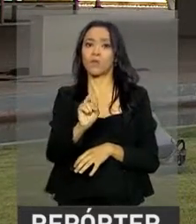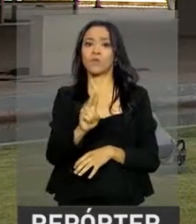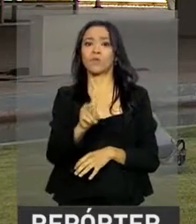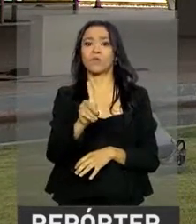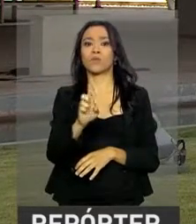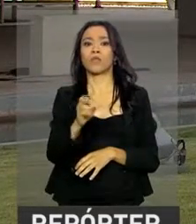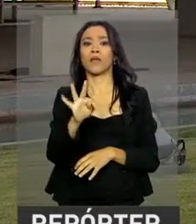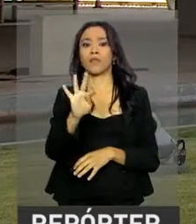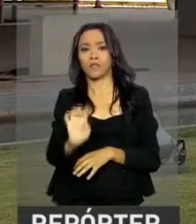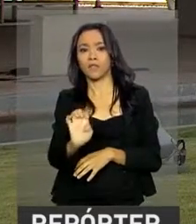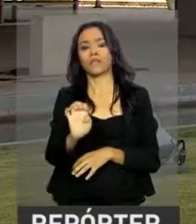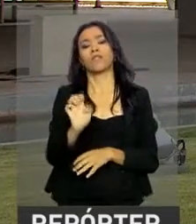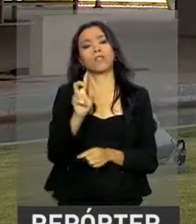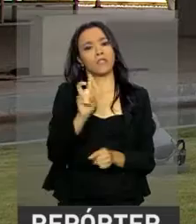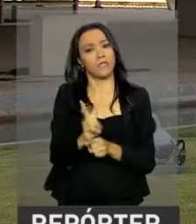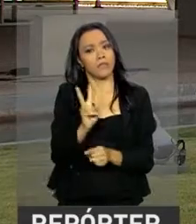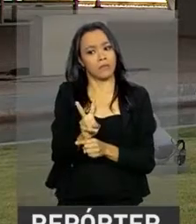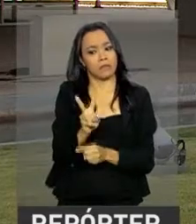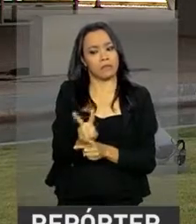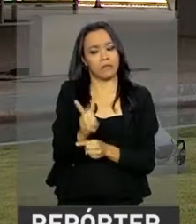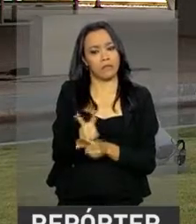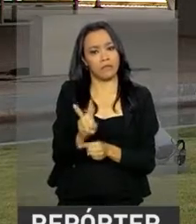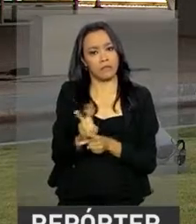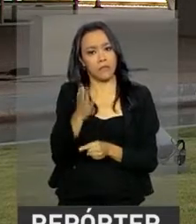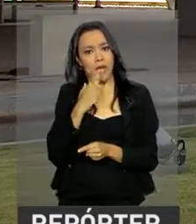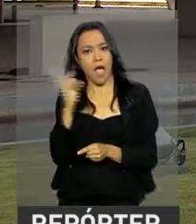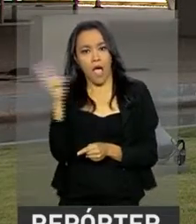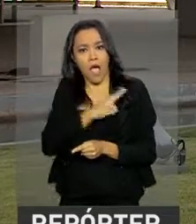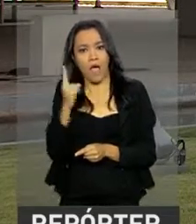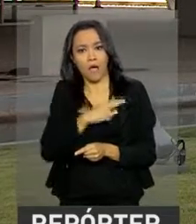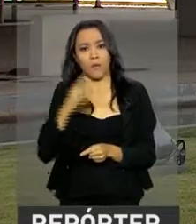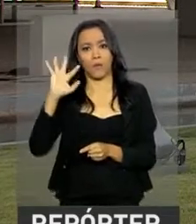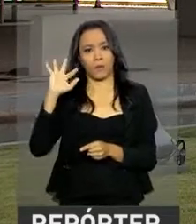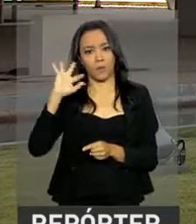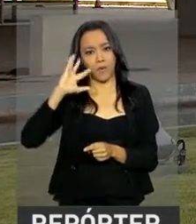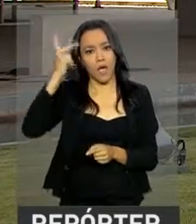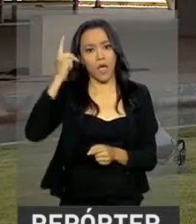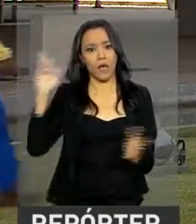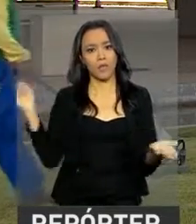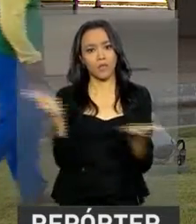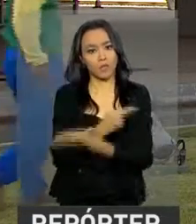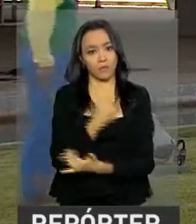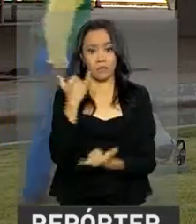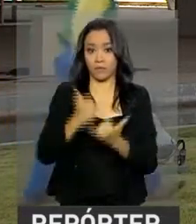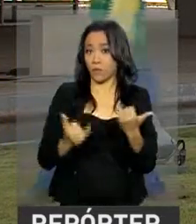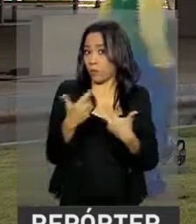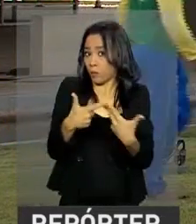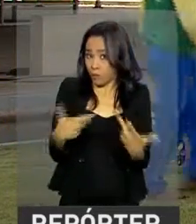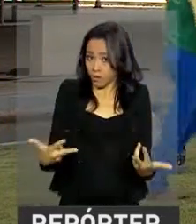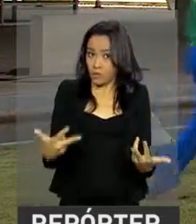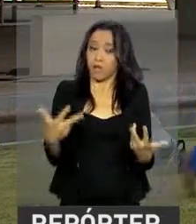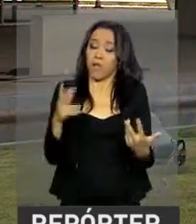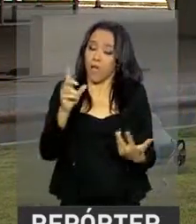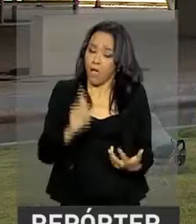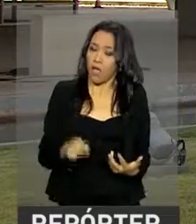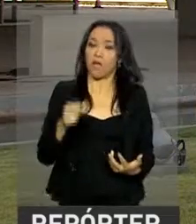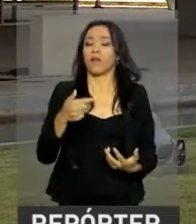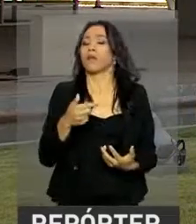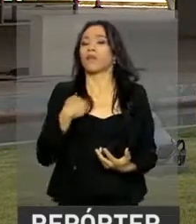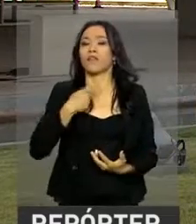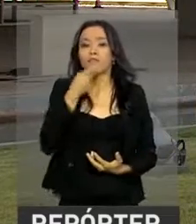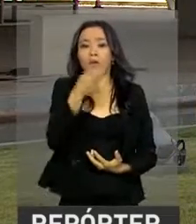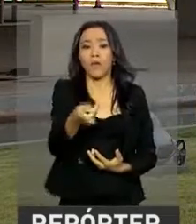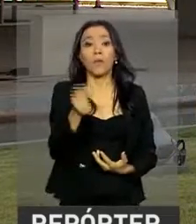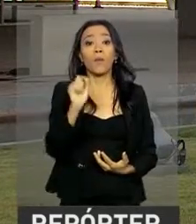e acompanhamento permanentes para garantir respostas rápidas no caso de necessidade. Foi isso que afirmou depois do encontro contra